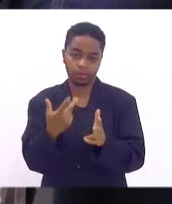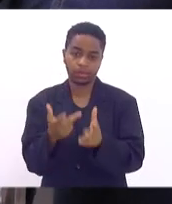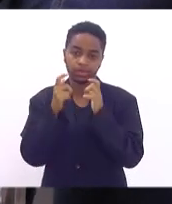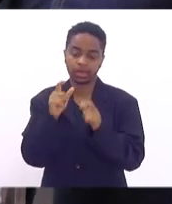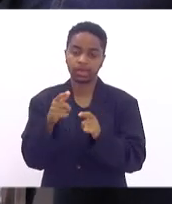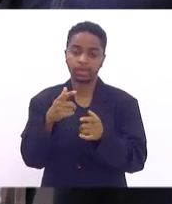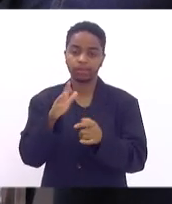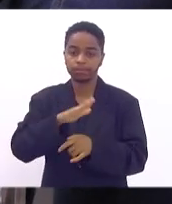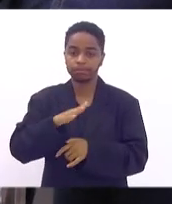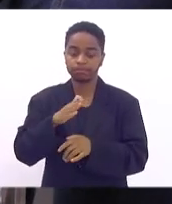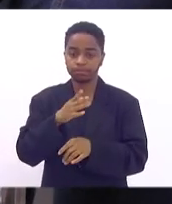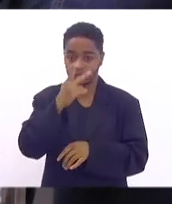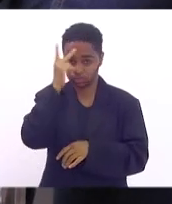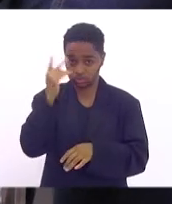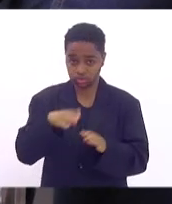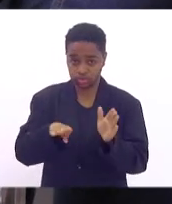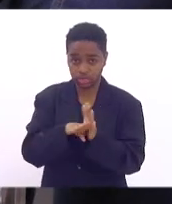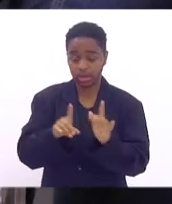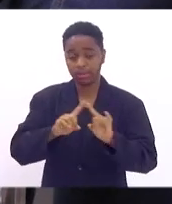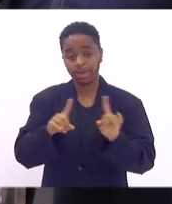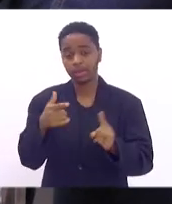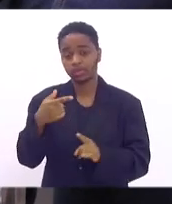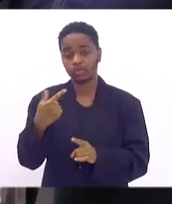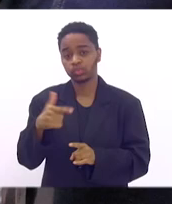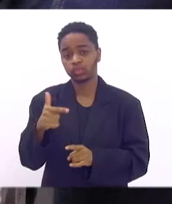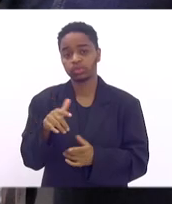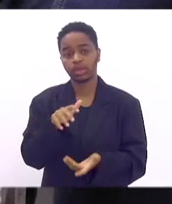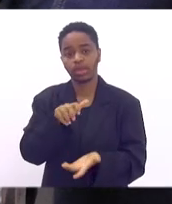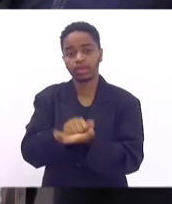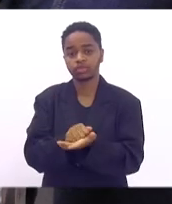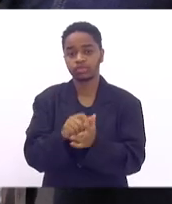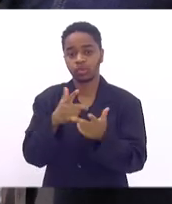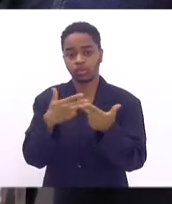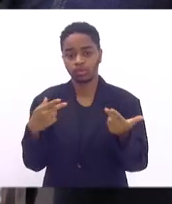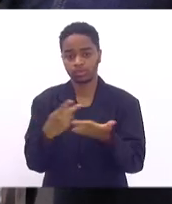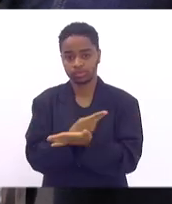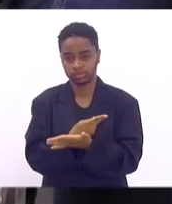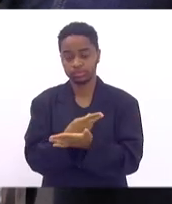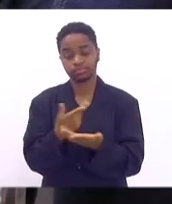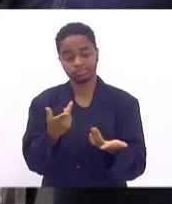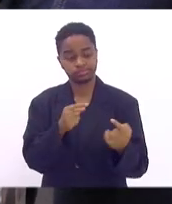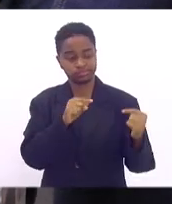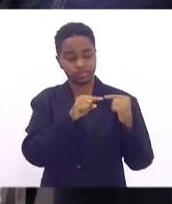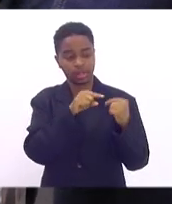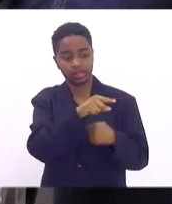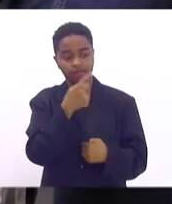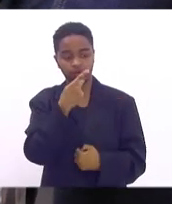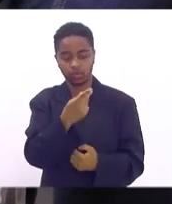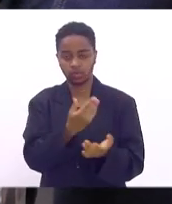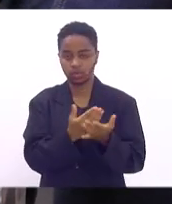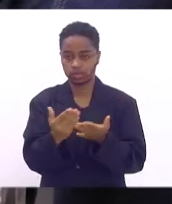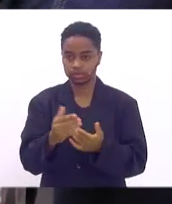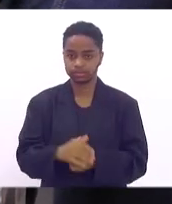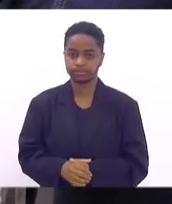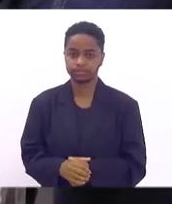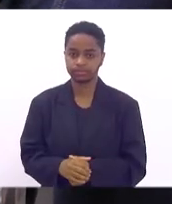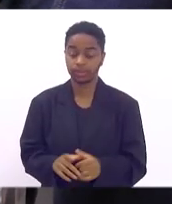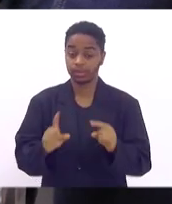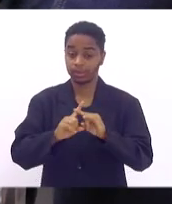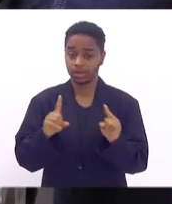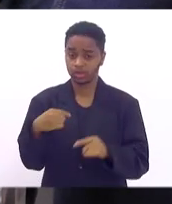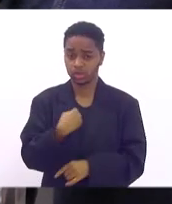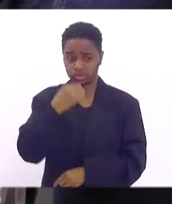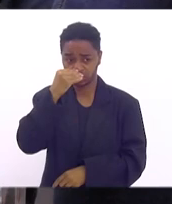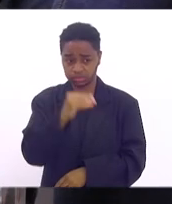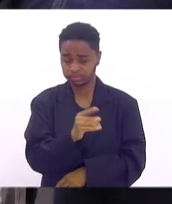um registro de ocorrência, que aí já dialoga com o que a deputada trouxe no início. E não é negado o atendimento, a pessoa ela